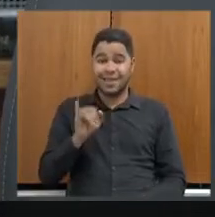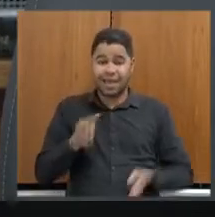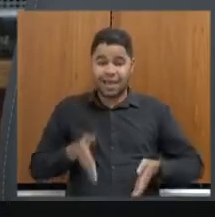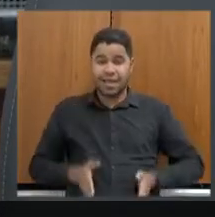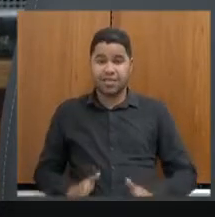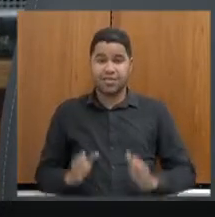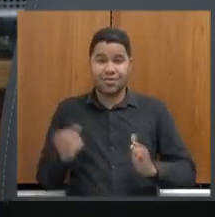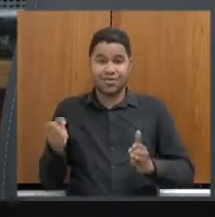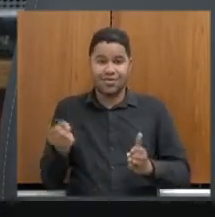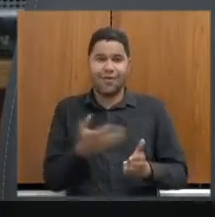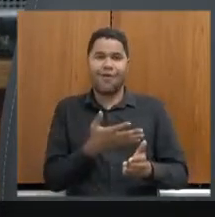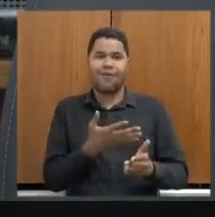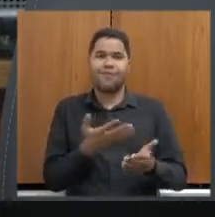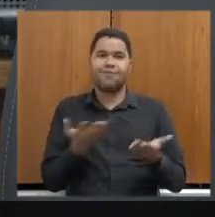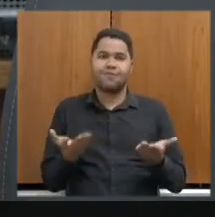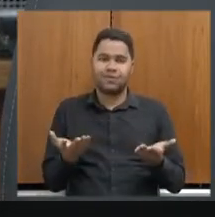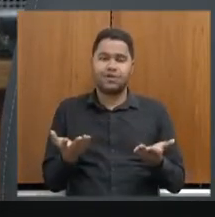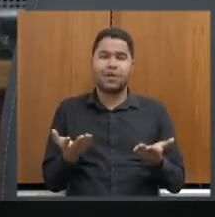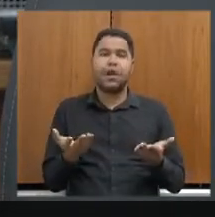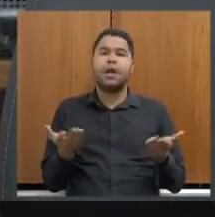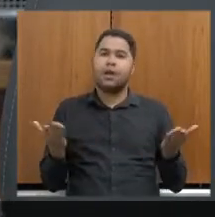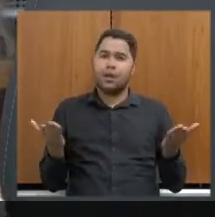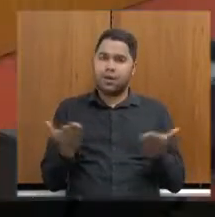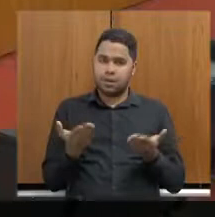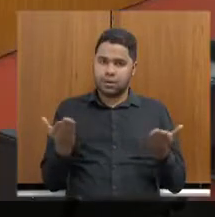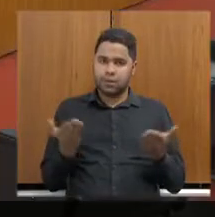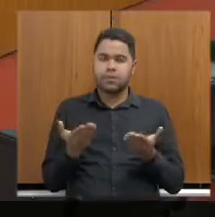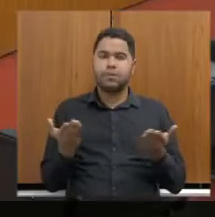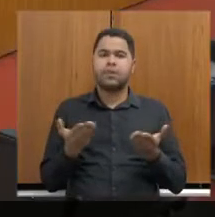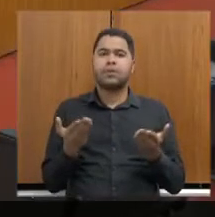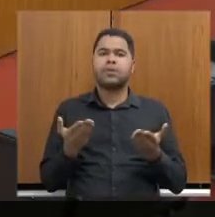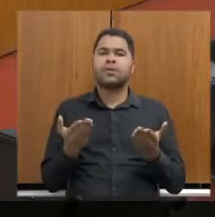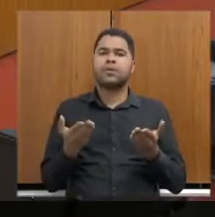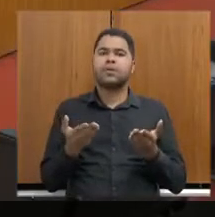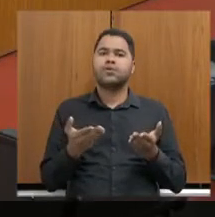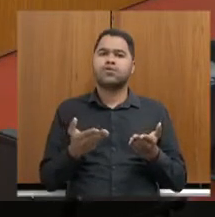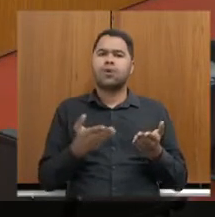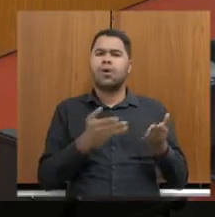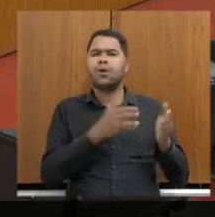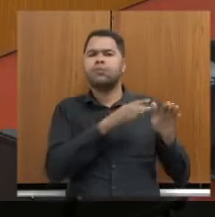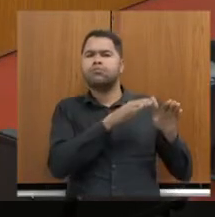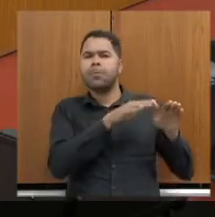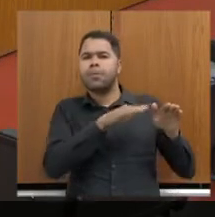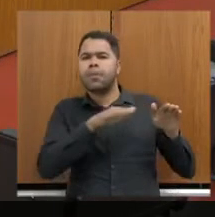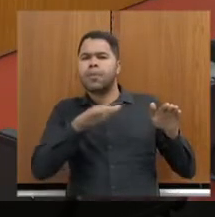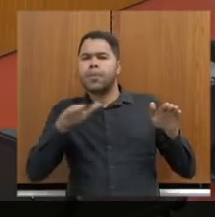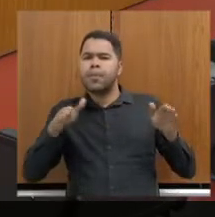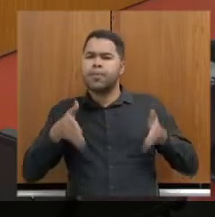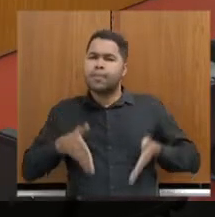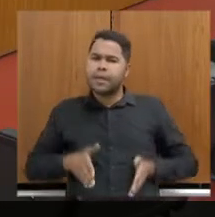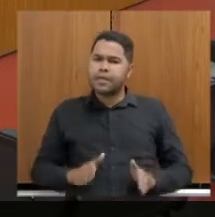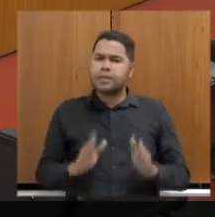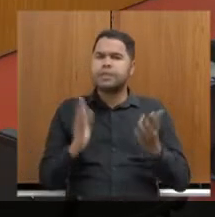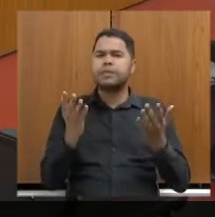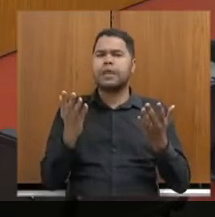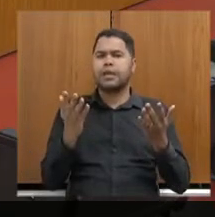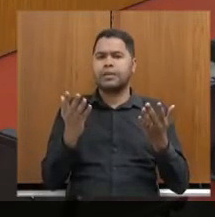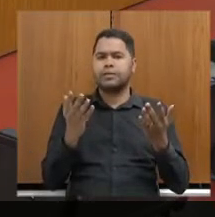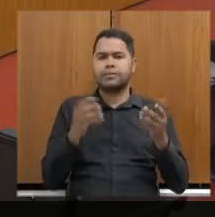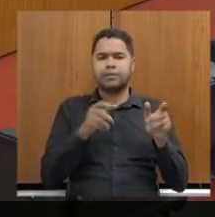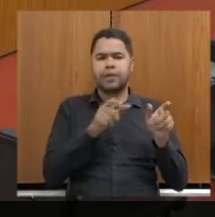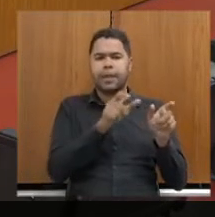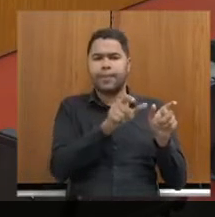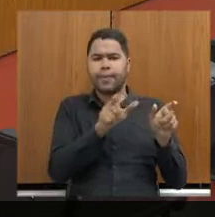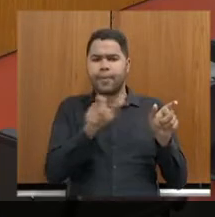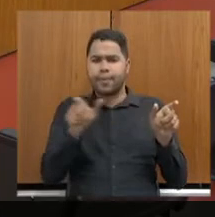agora nós vamos ter toda a linha de maternidade vem e